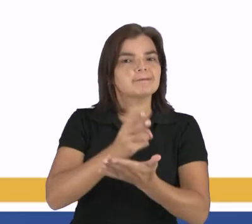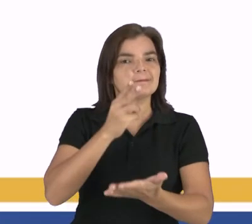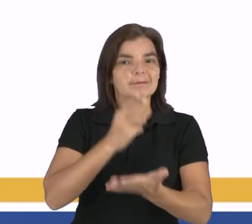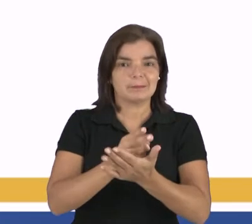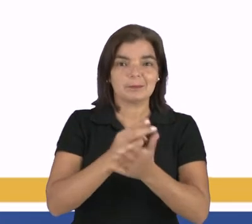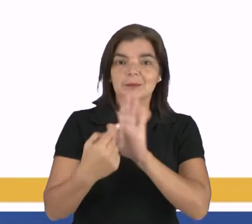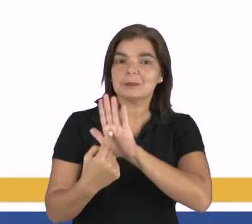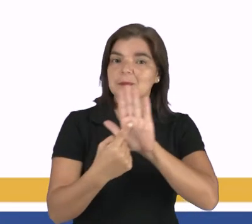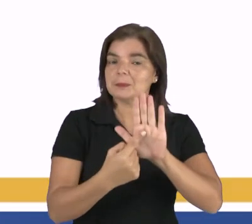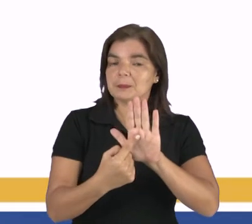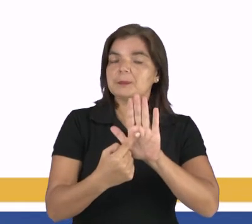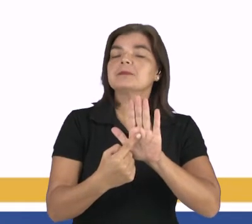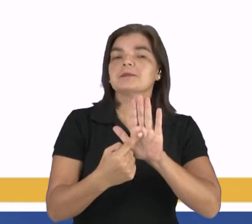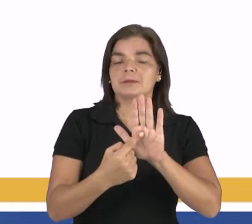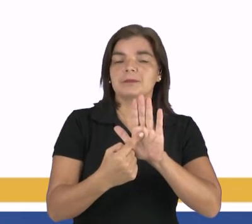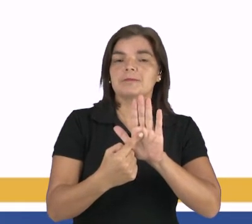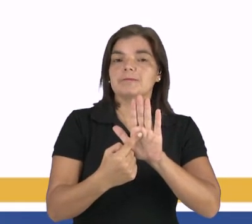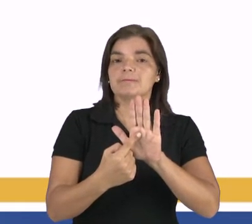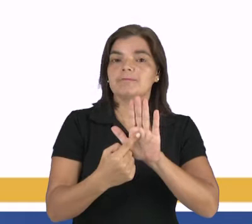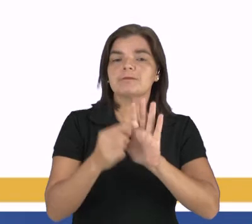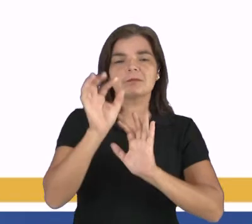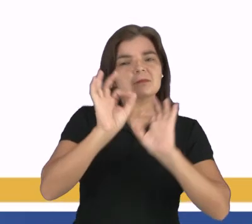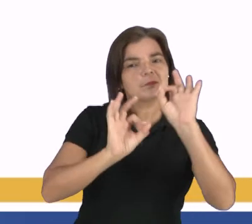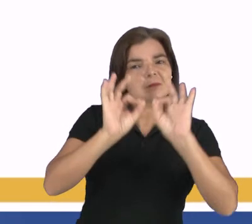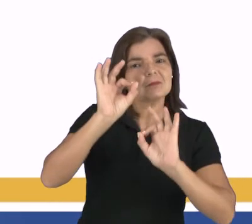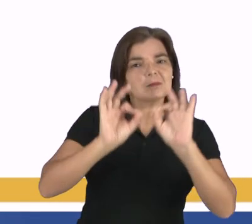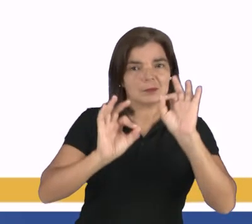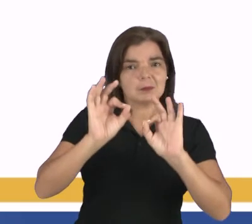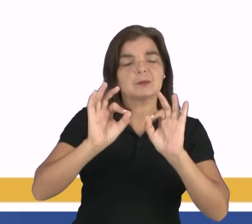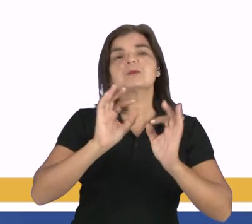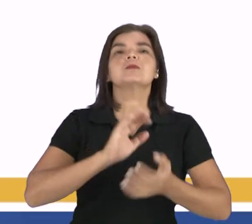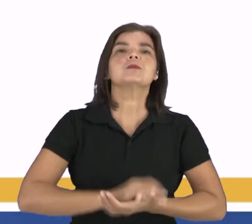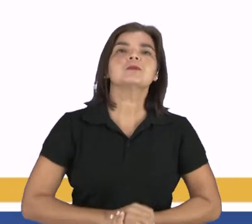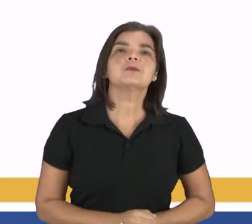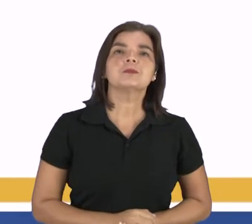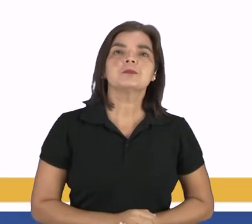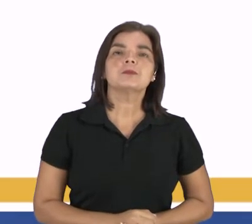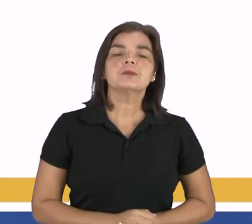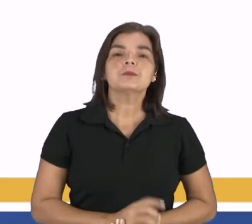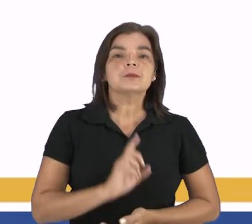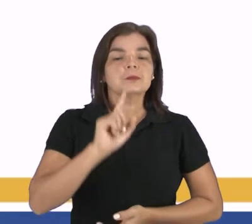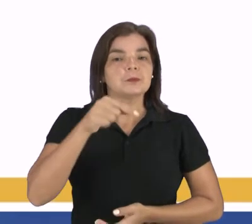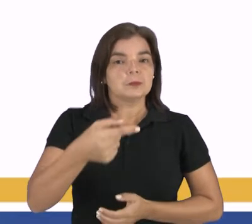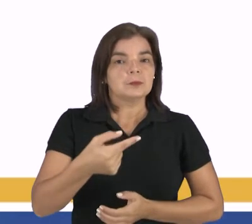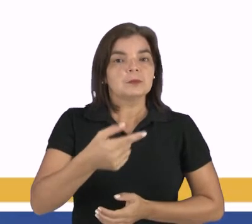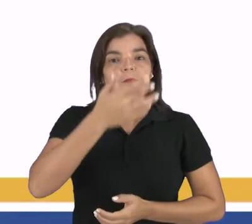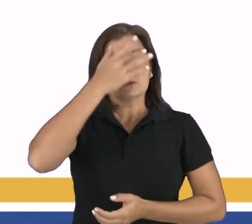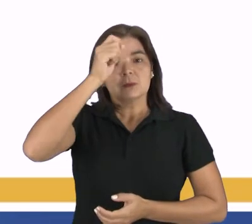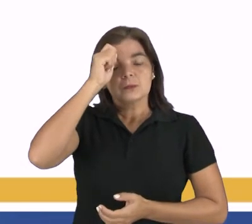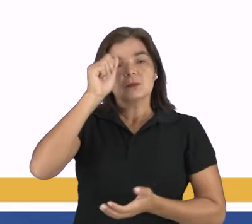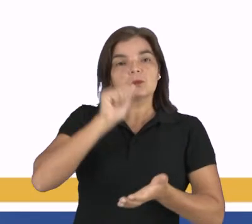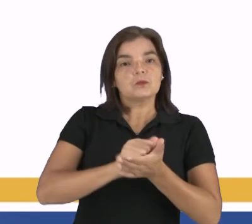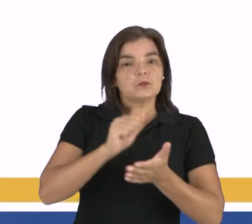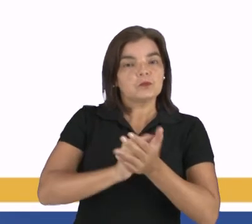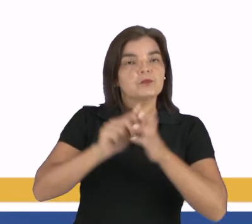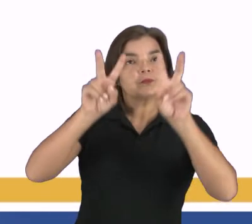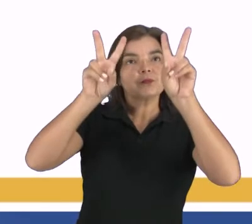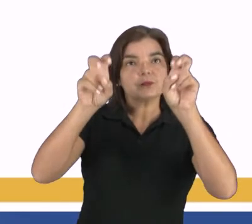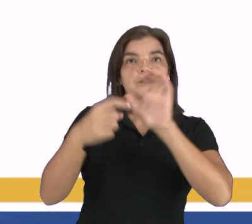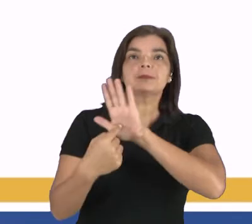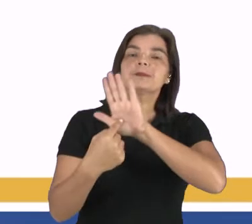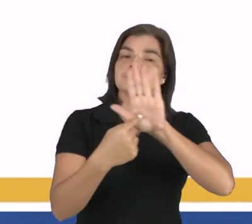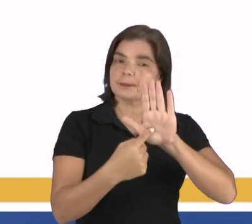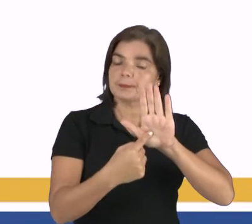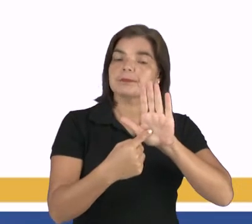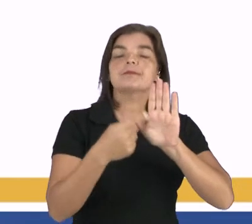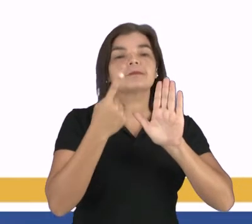da seguinte forma, bem assim, organizado e concatenado. A posição do autor em relação ao tema, ele aparece,